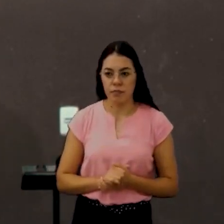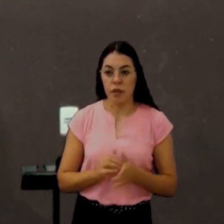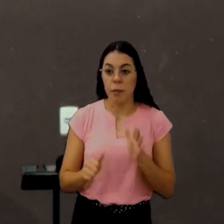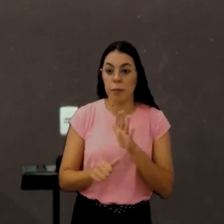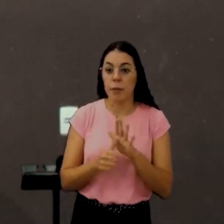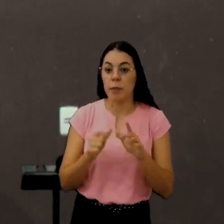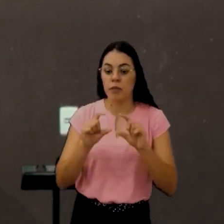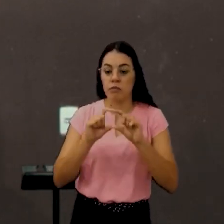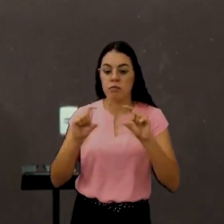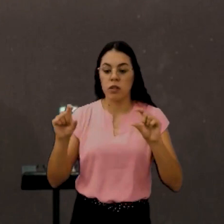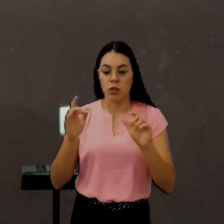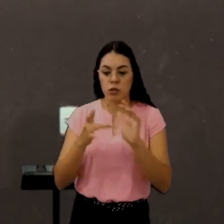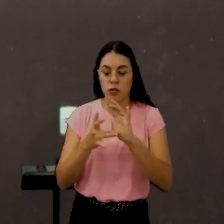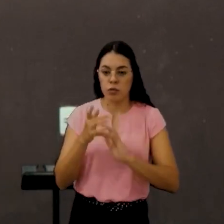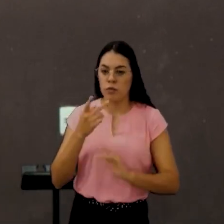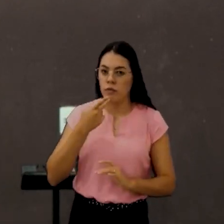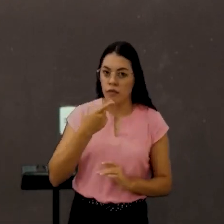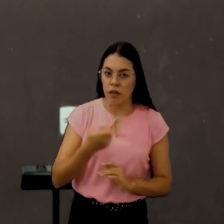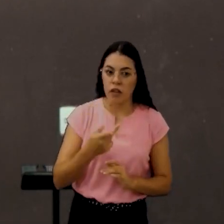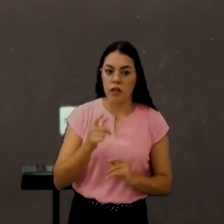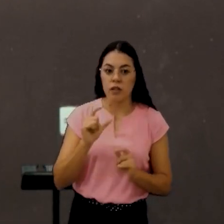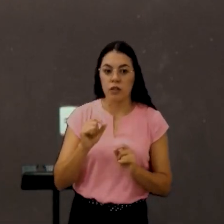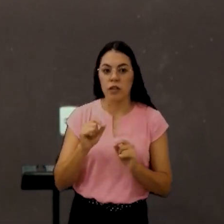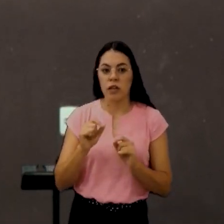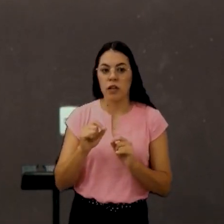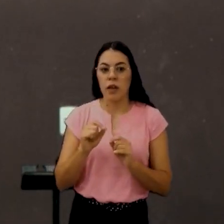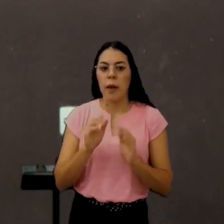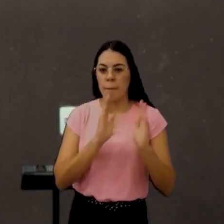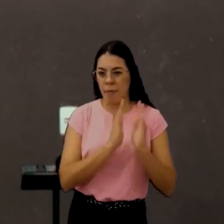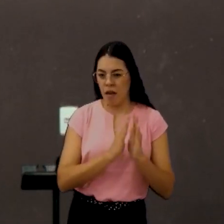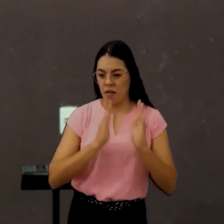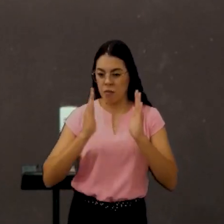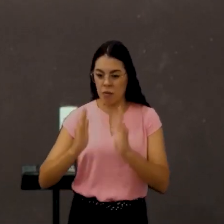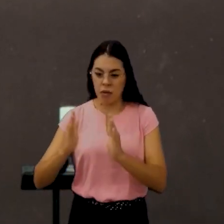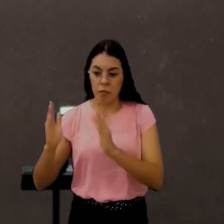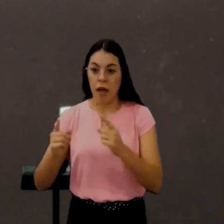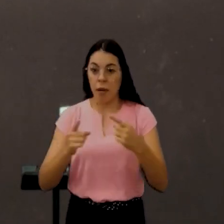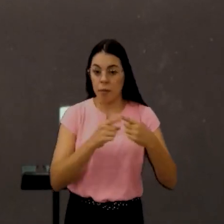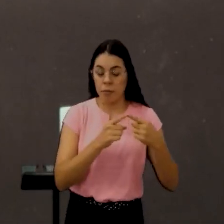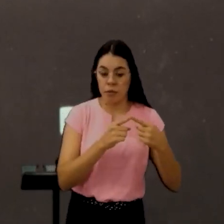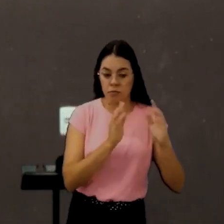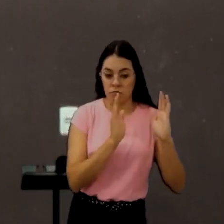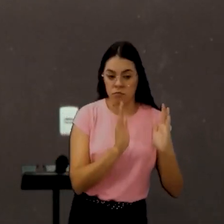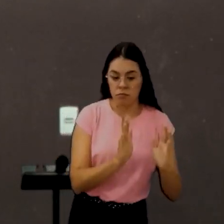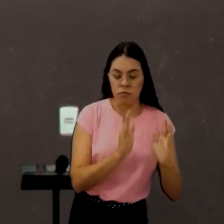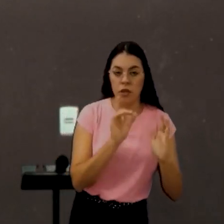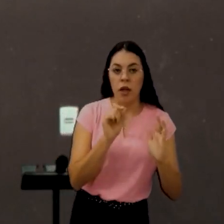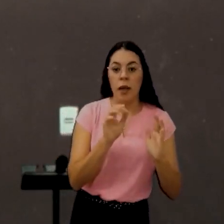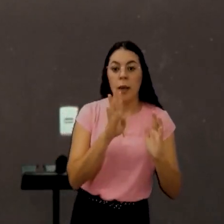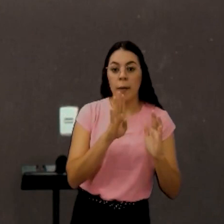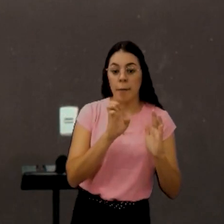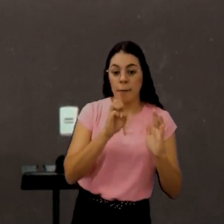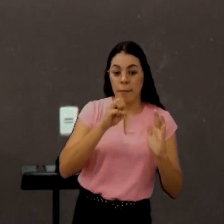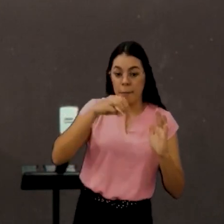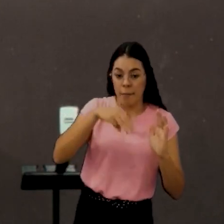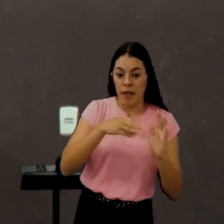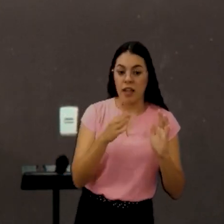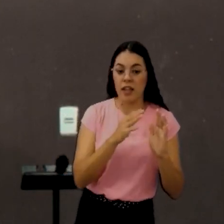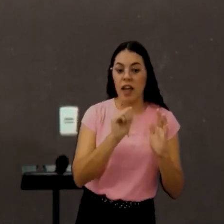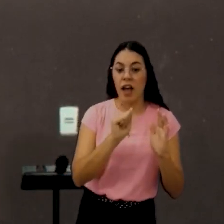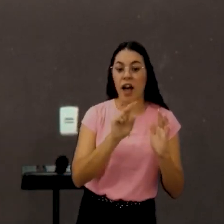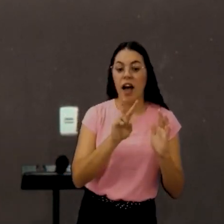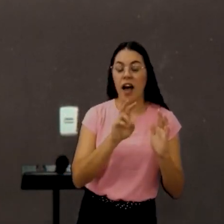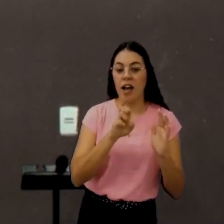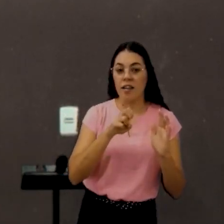Primeira fala de Jesus aqui, eu quero ir por partes. A primeira que ele diz é bem-aventurados. Nós